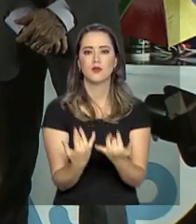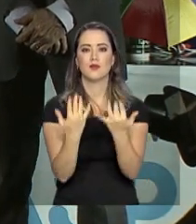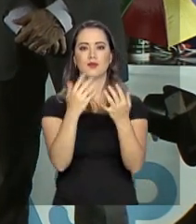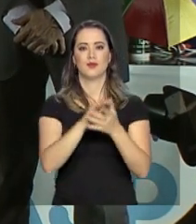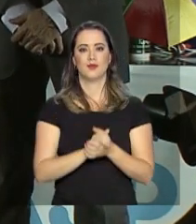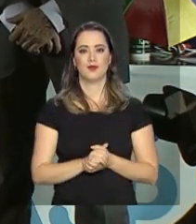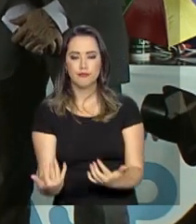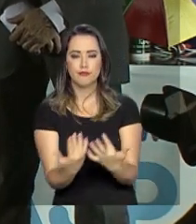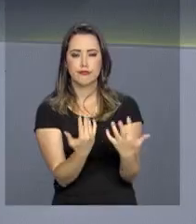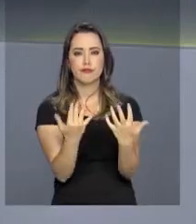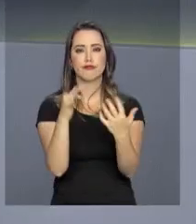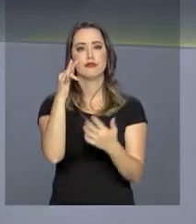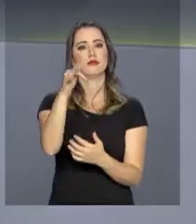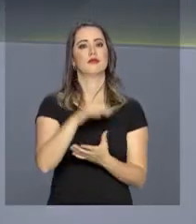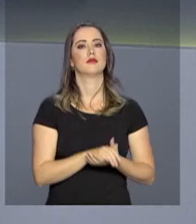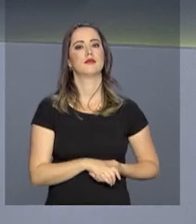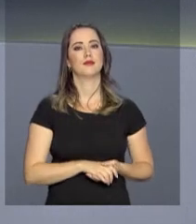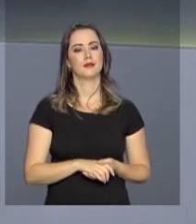novo ideal.